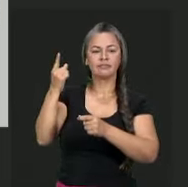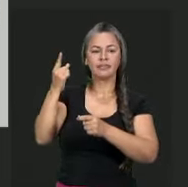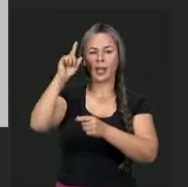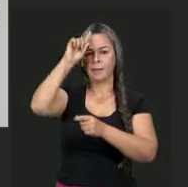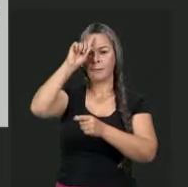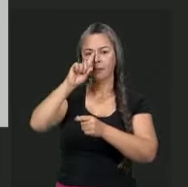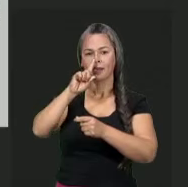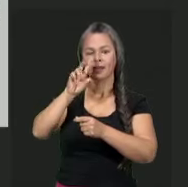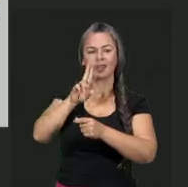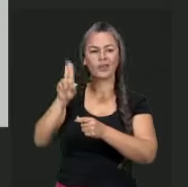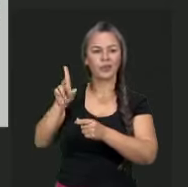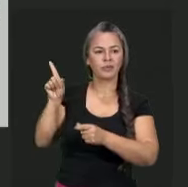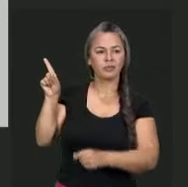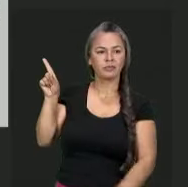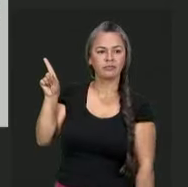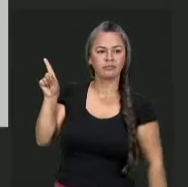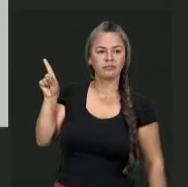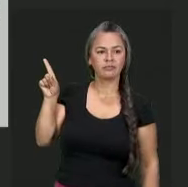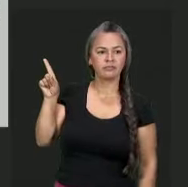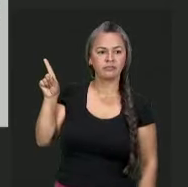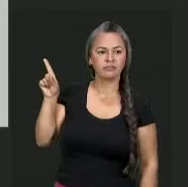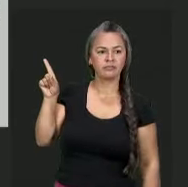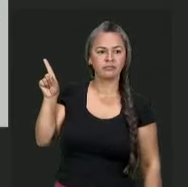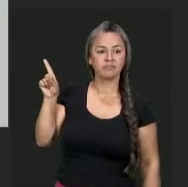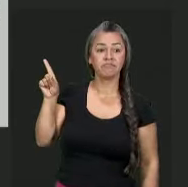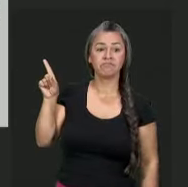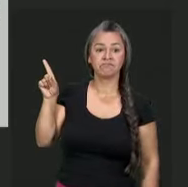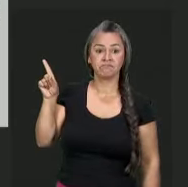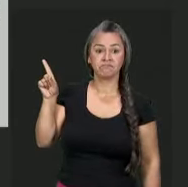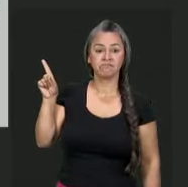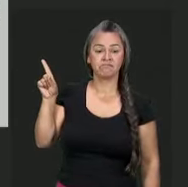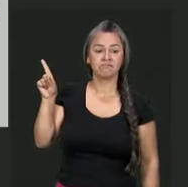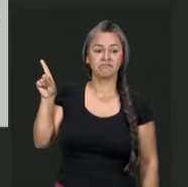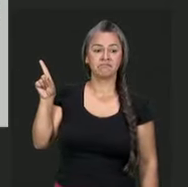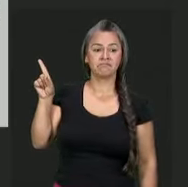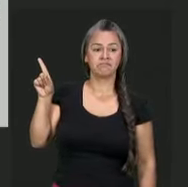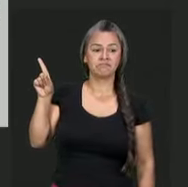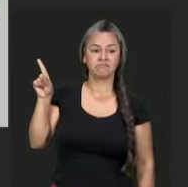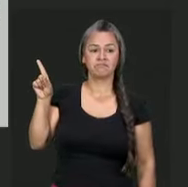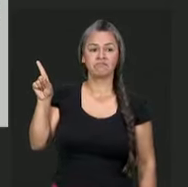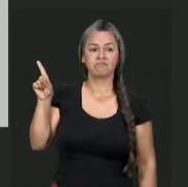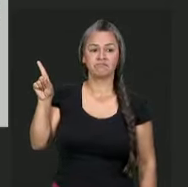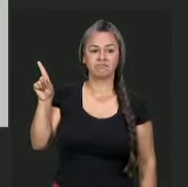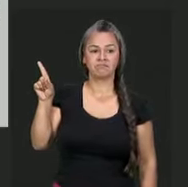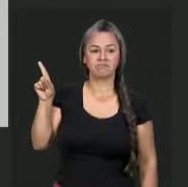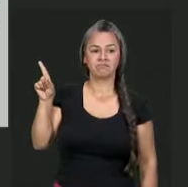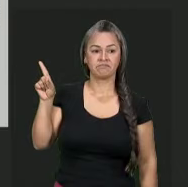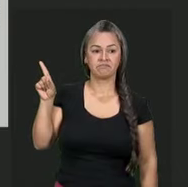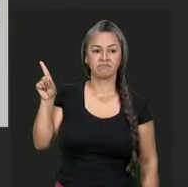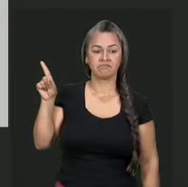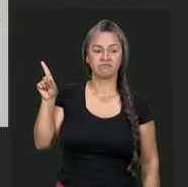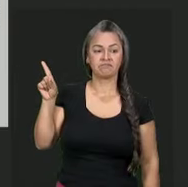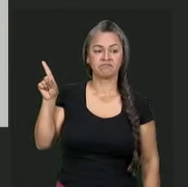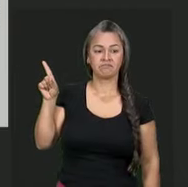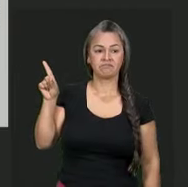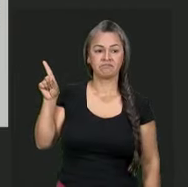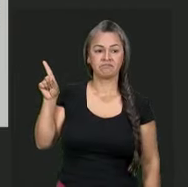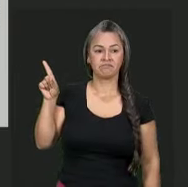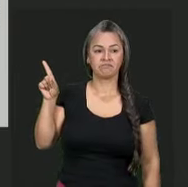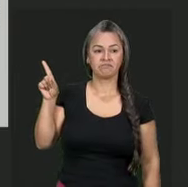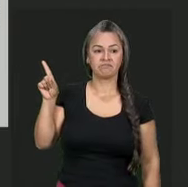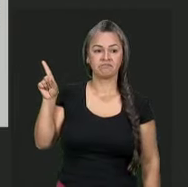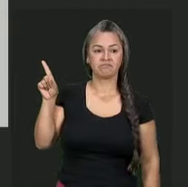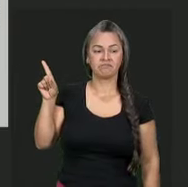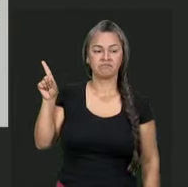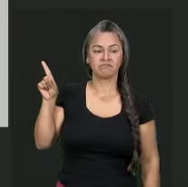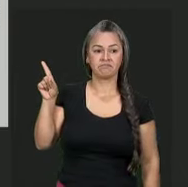chamada vértebras cervicais. As vértebras que vão proteger aqui a